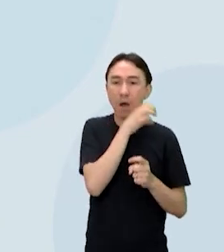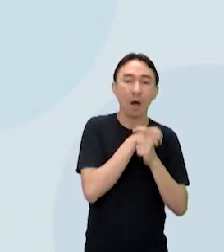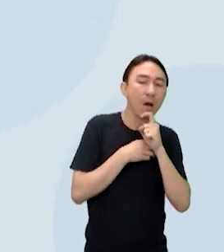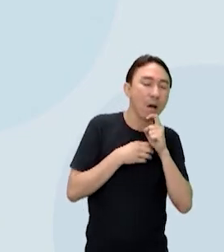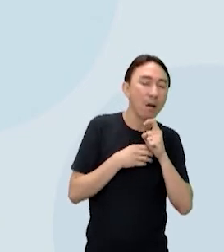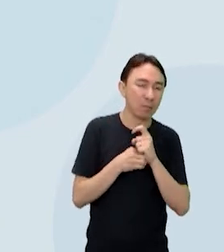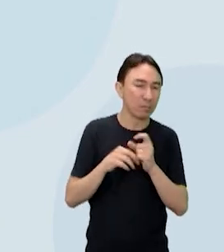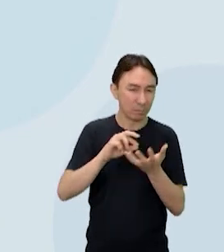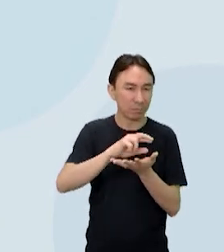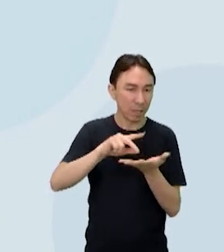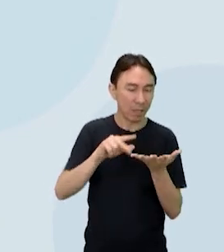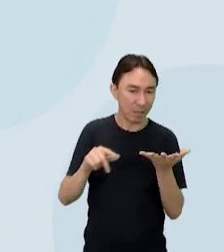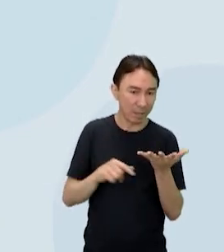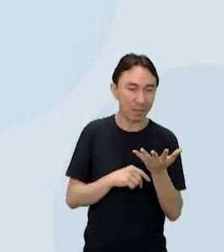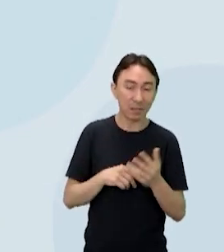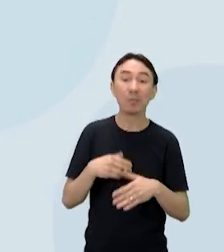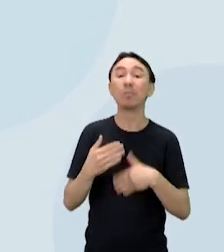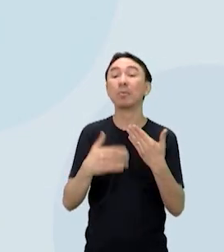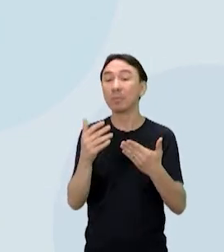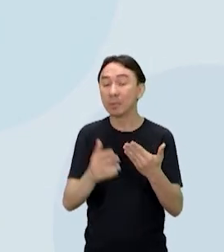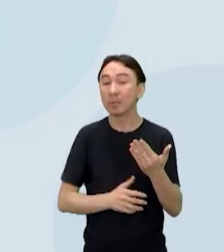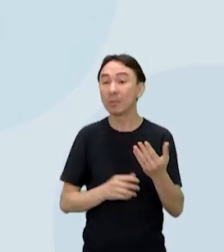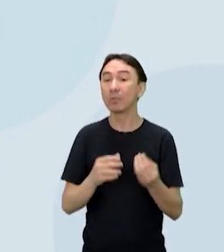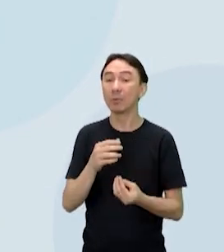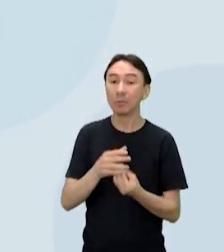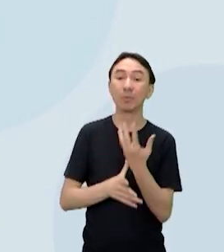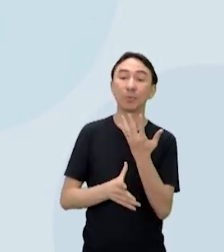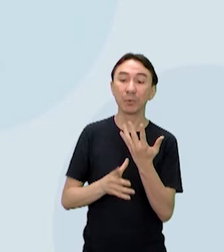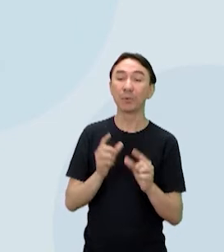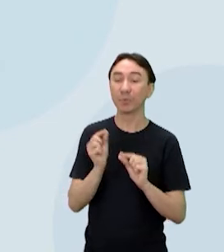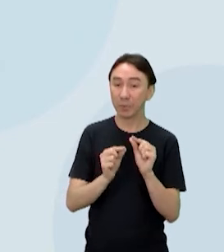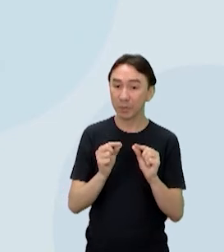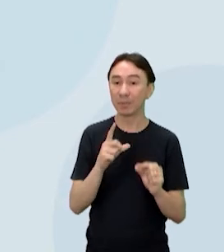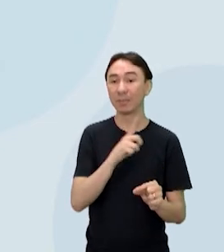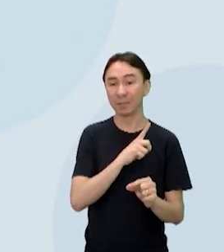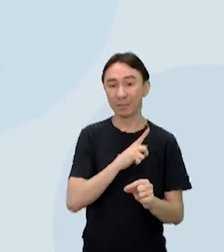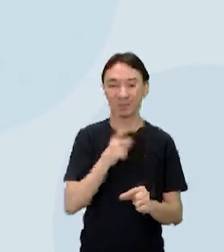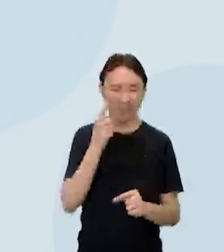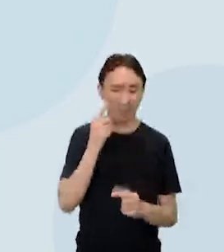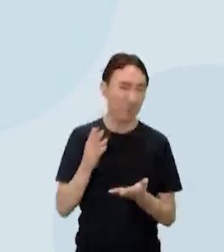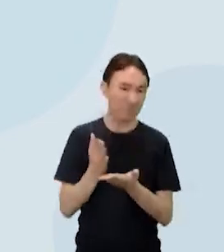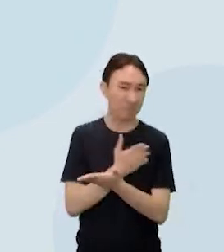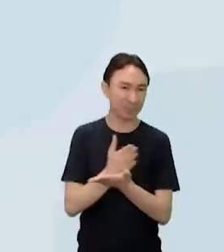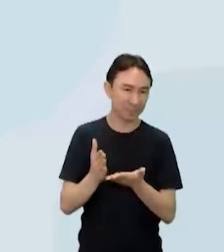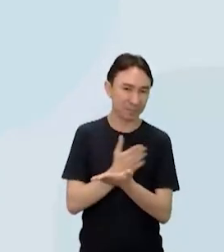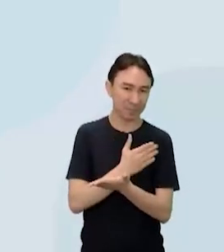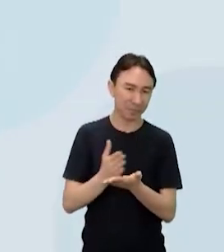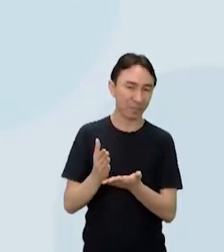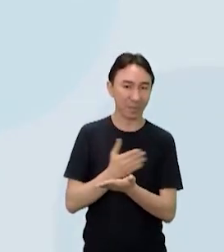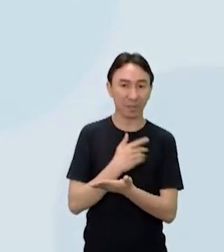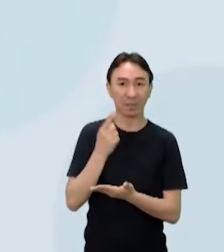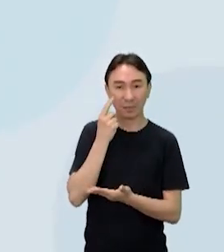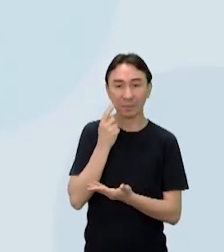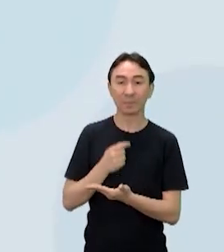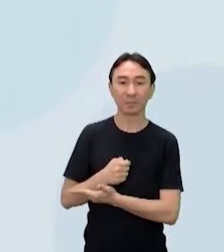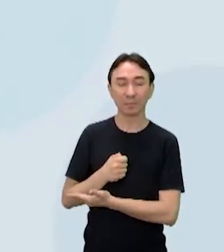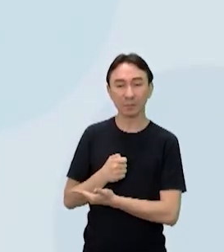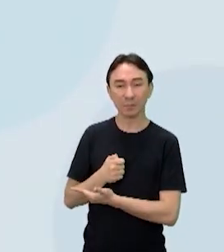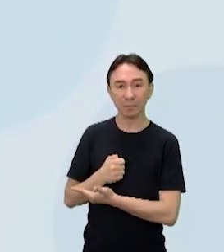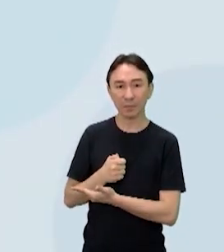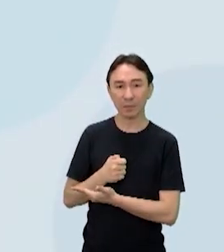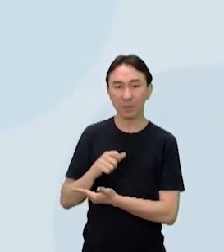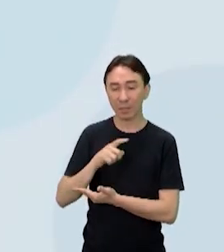resfria, aí então teria o surgimento desses compostos orgânicos, ou seja, teriam então